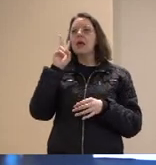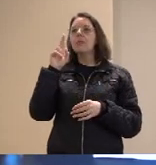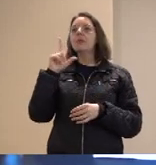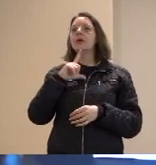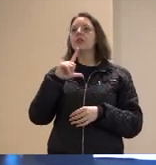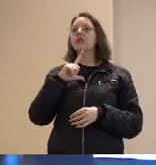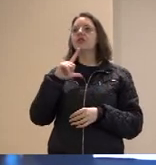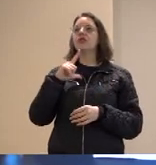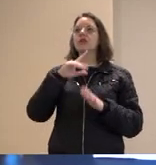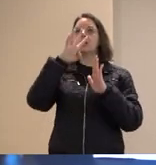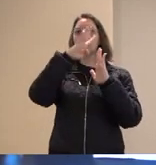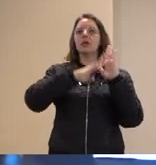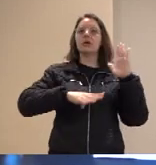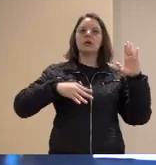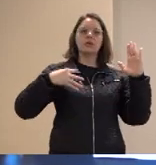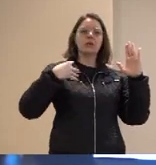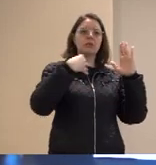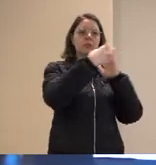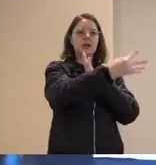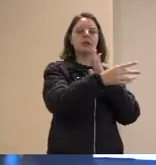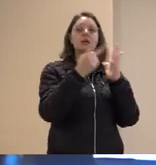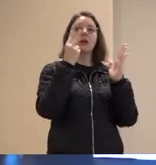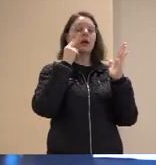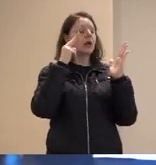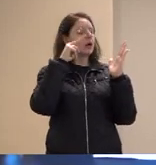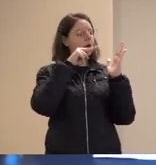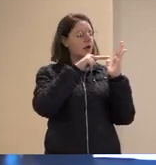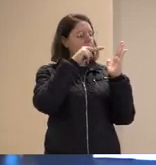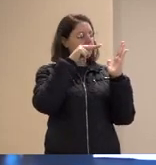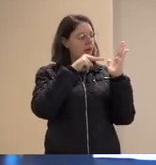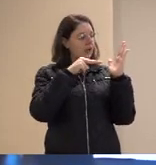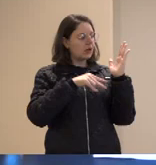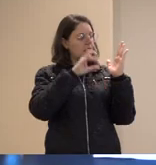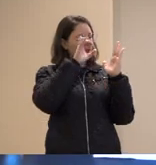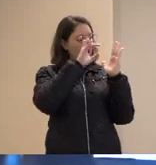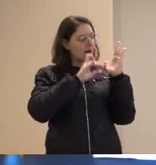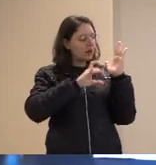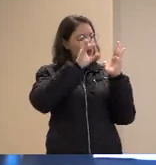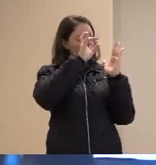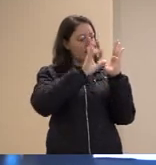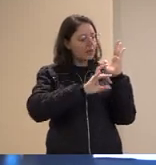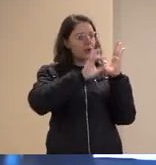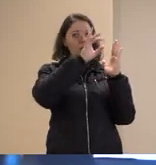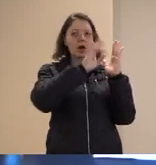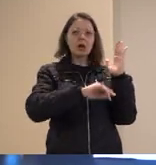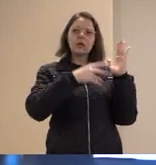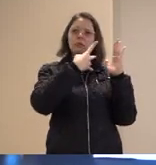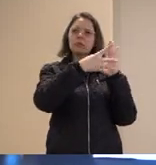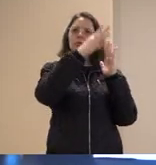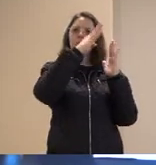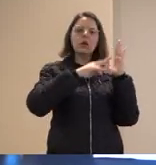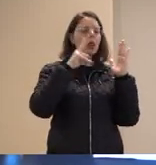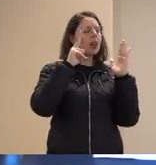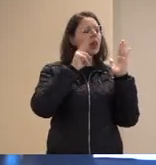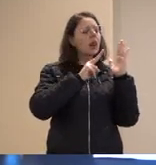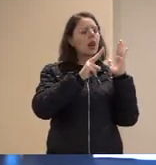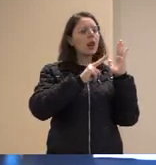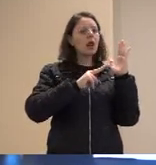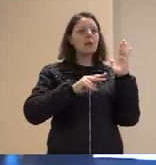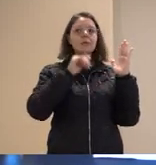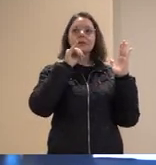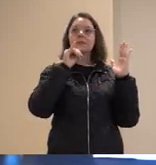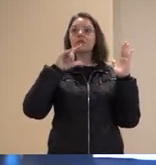matriz onde a gente olhava para cada unidade. cada unidade. Então, o município que tinha